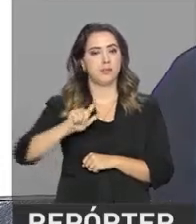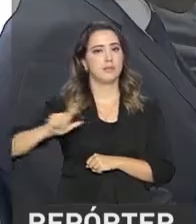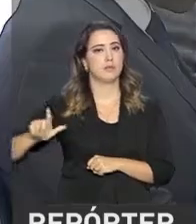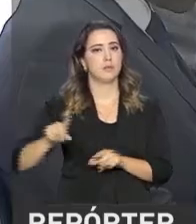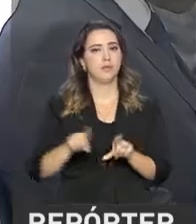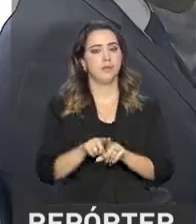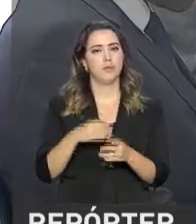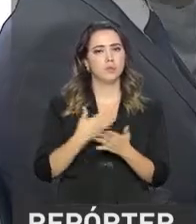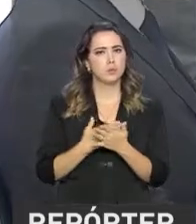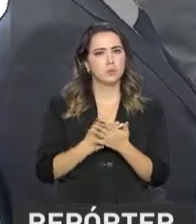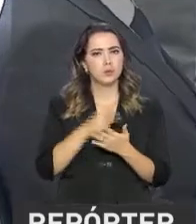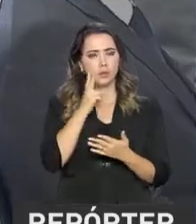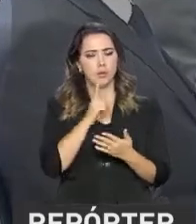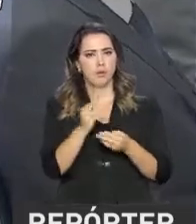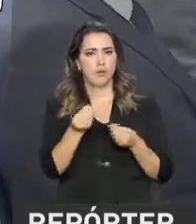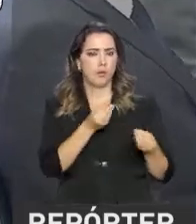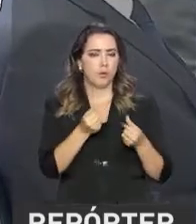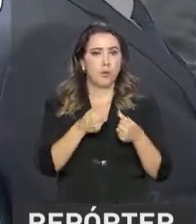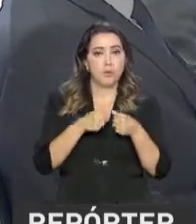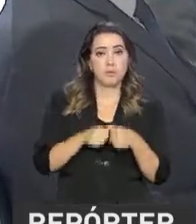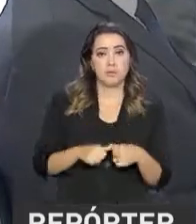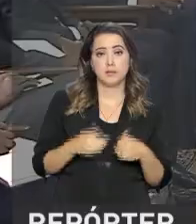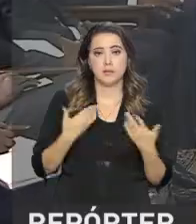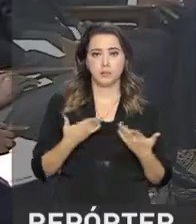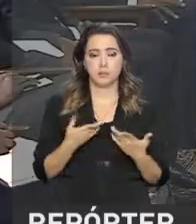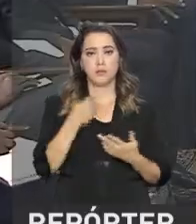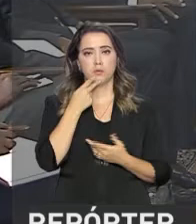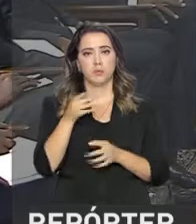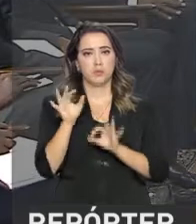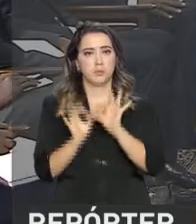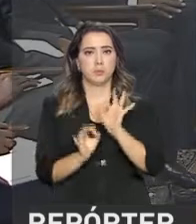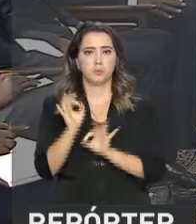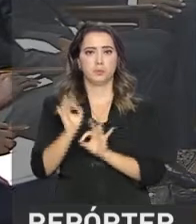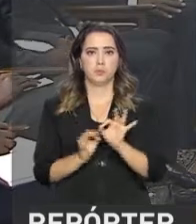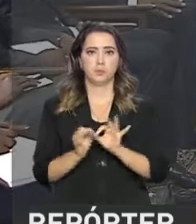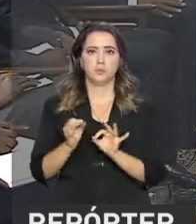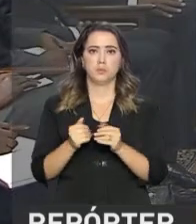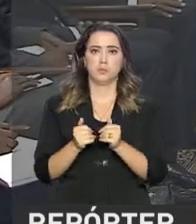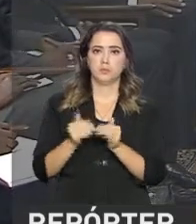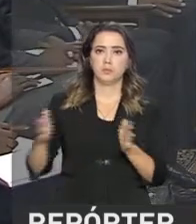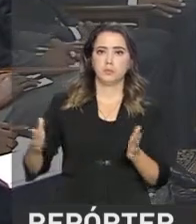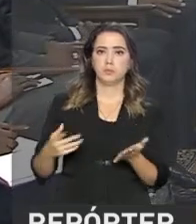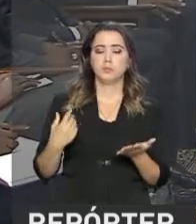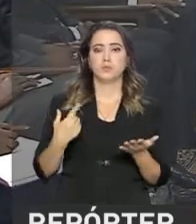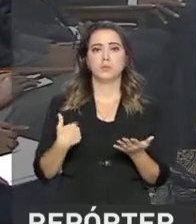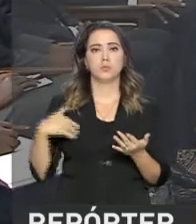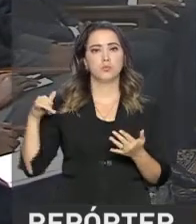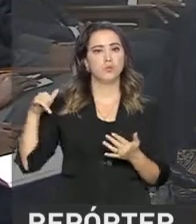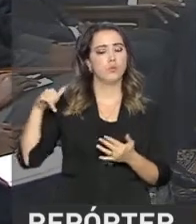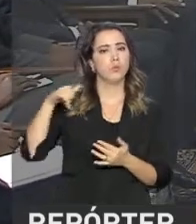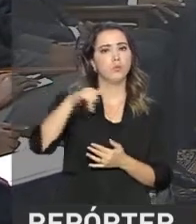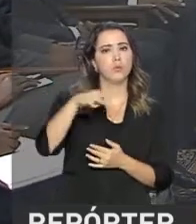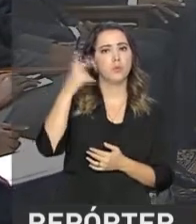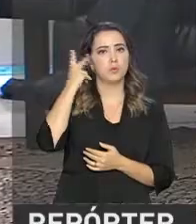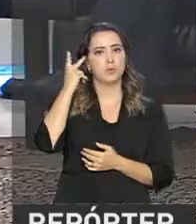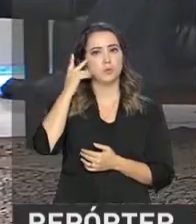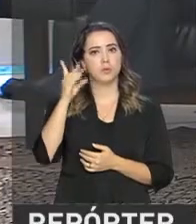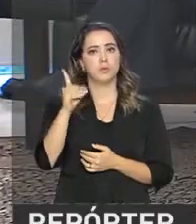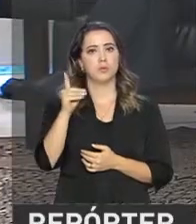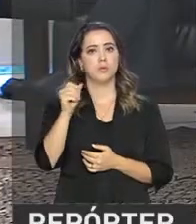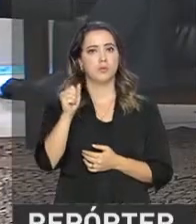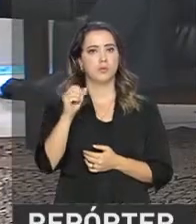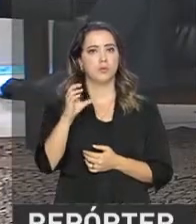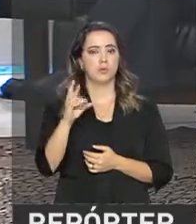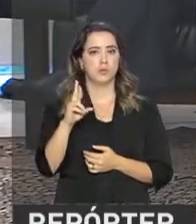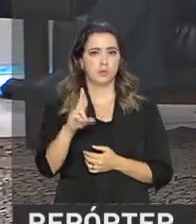do estudo no Ministério dos Negócios Estrangeiros e também falou sobre o planejamento para a reabertura de linha aérea entre São Paulo e